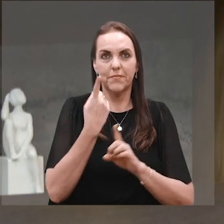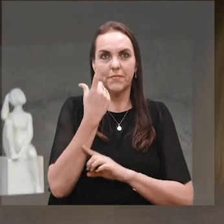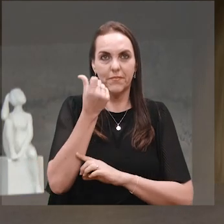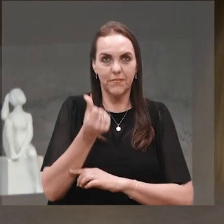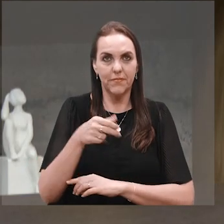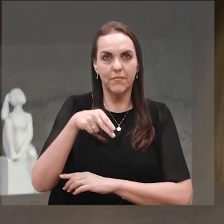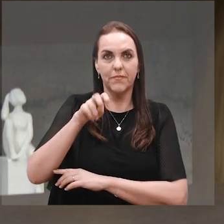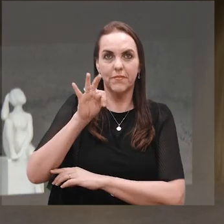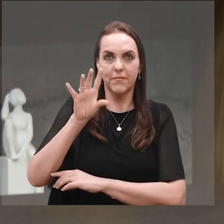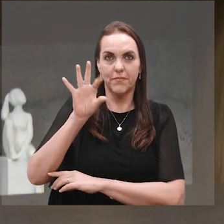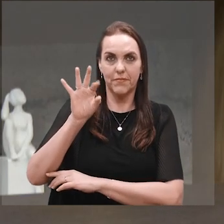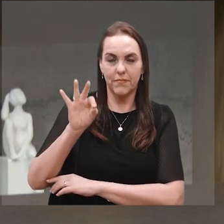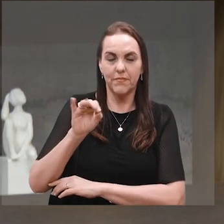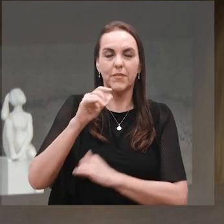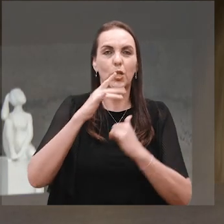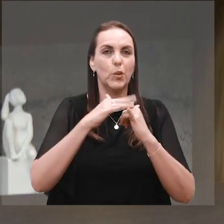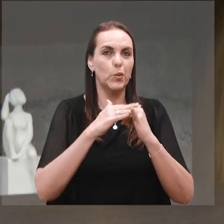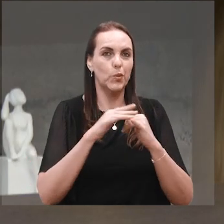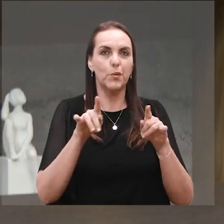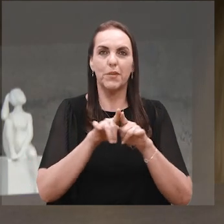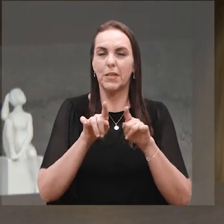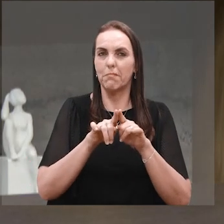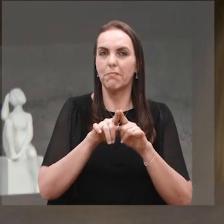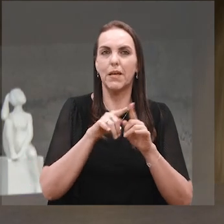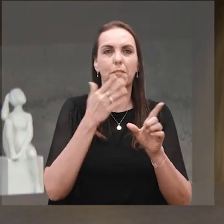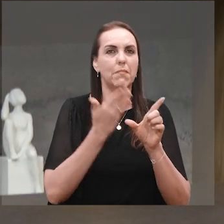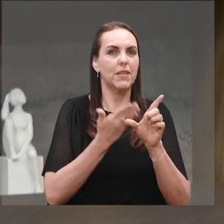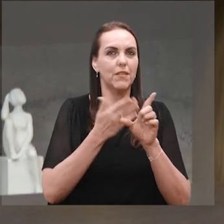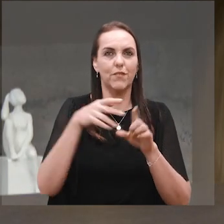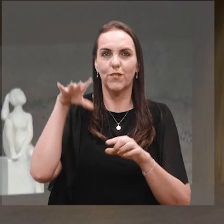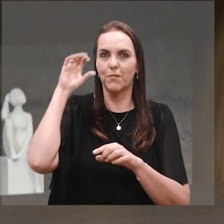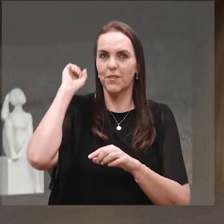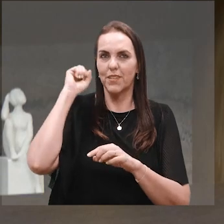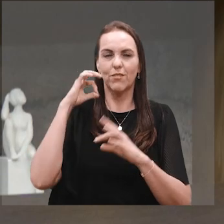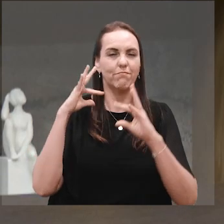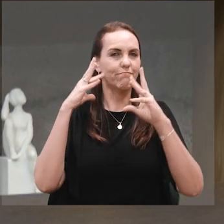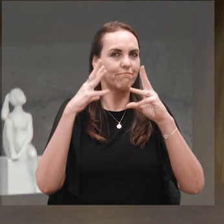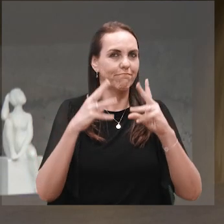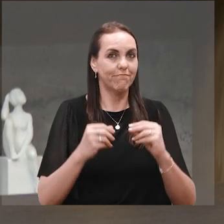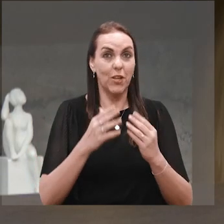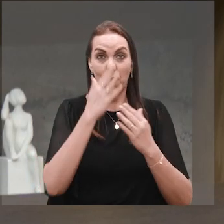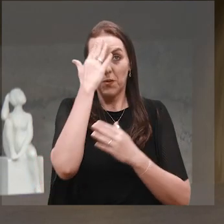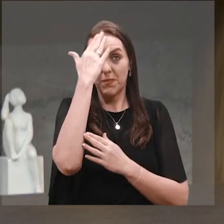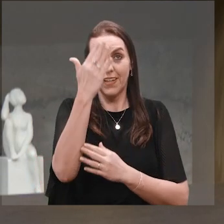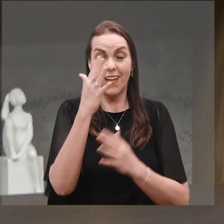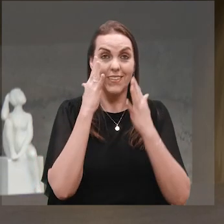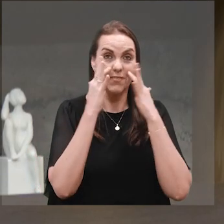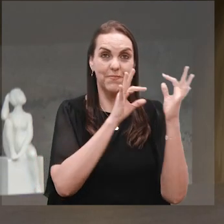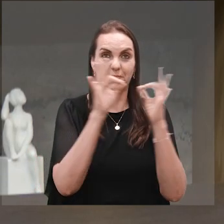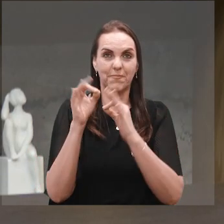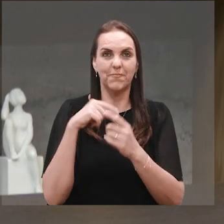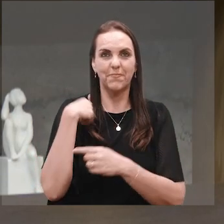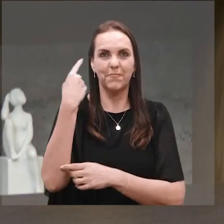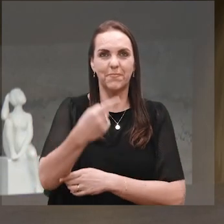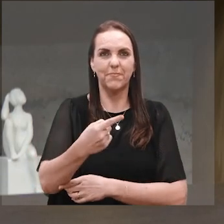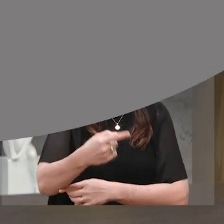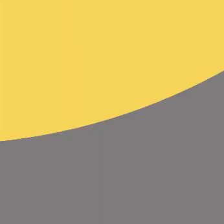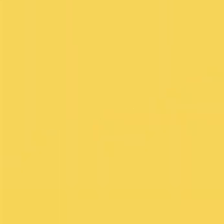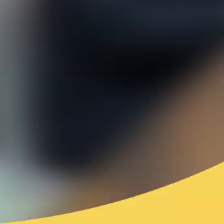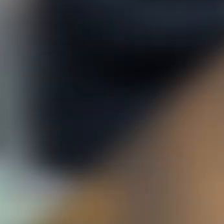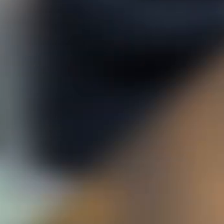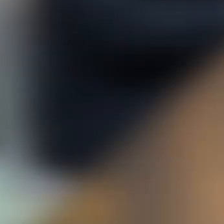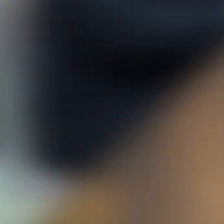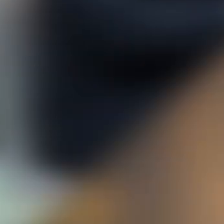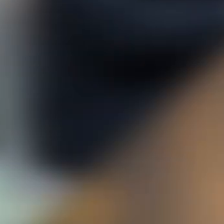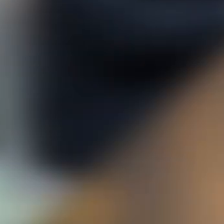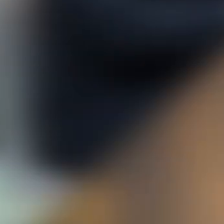canal 16 da Claronet, seja pelo YouTube e também pelas plataformas de áudio. Obrigado pela audiência, até o nosso próximo encontro.